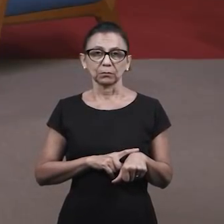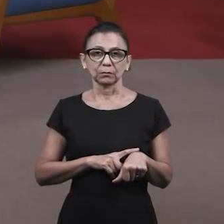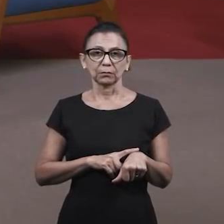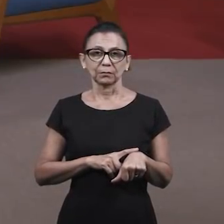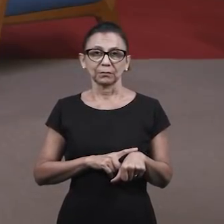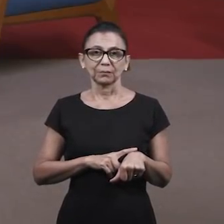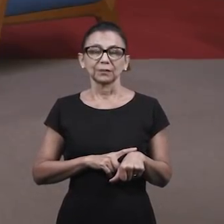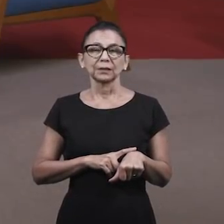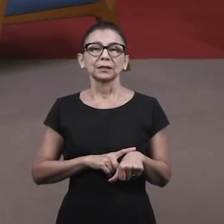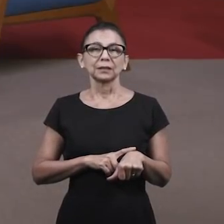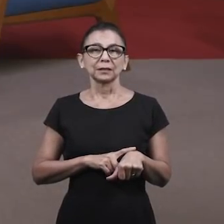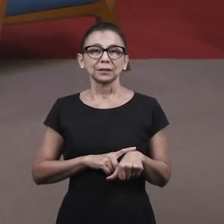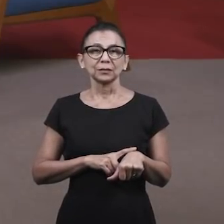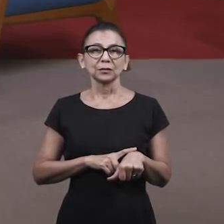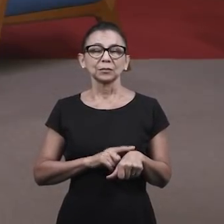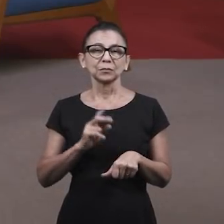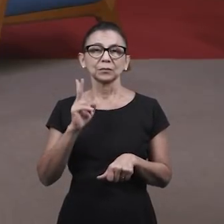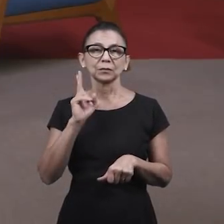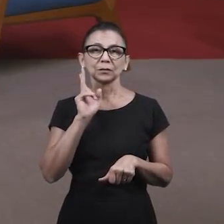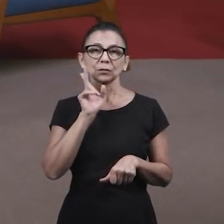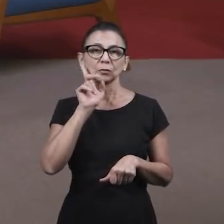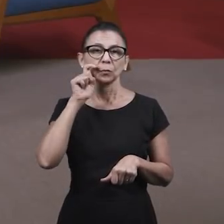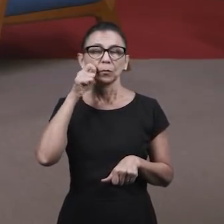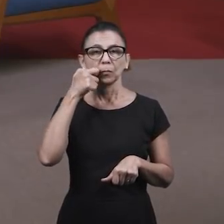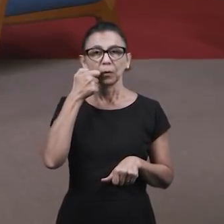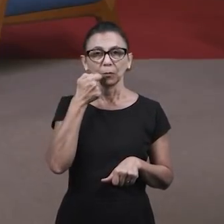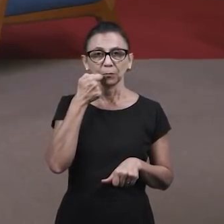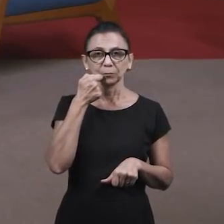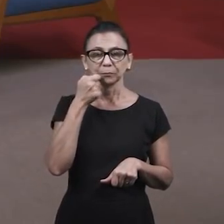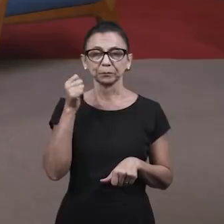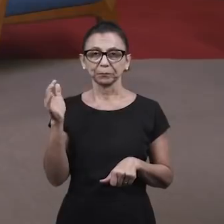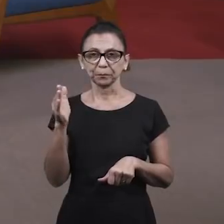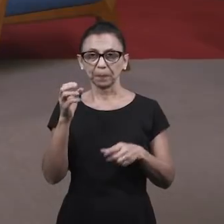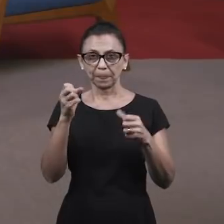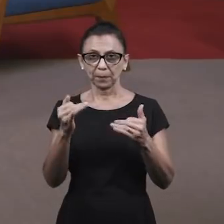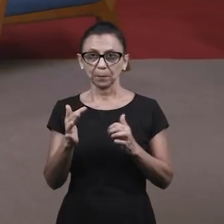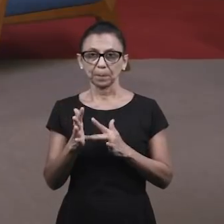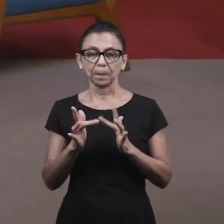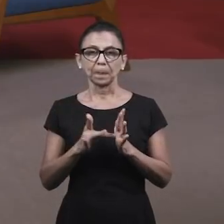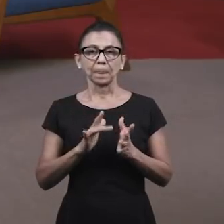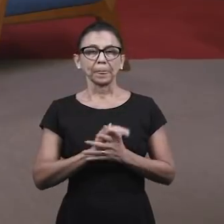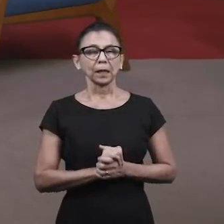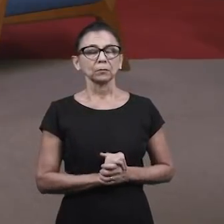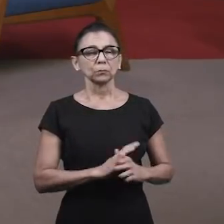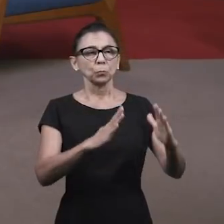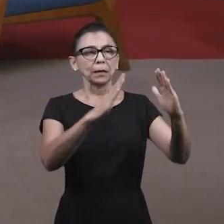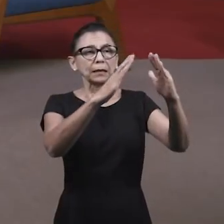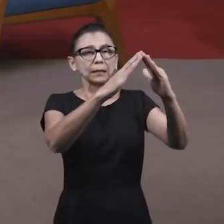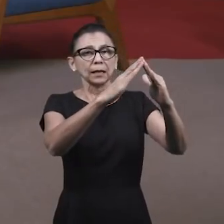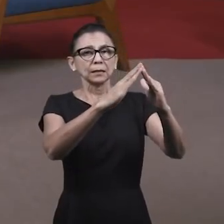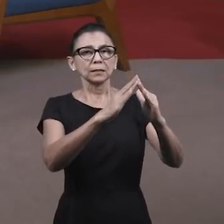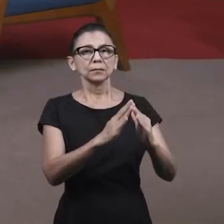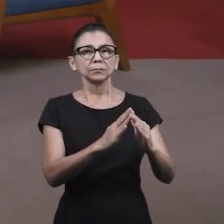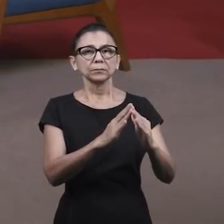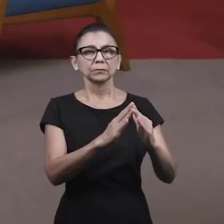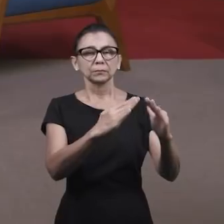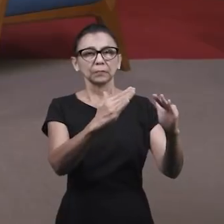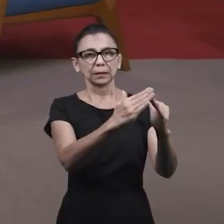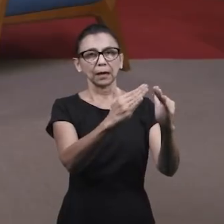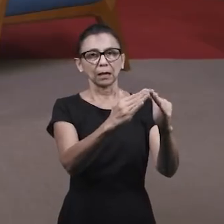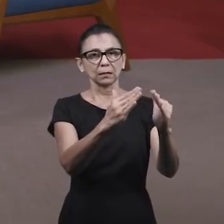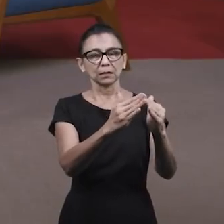em momentos de escuridão, de sombras, que o dia declinou, quer dizer, o sol, a luz foi embora. Chegou a